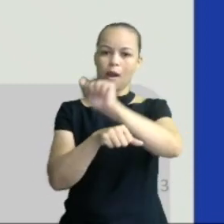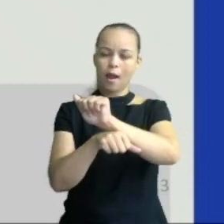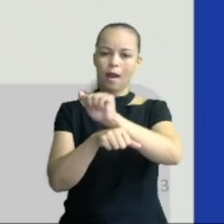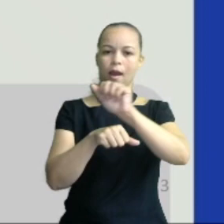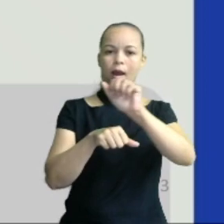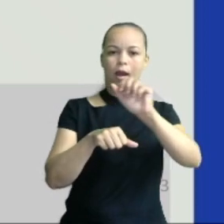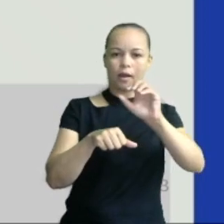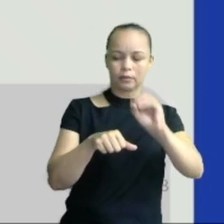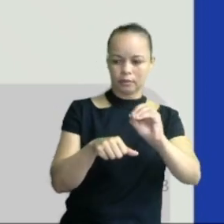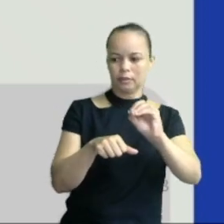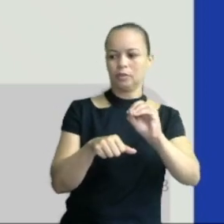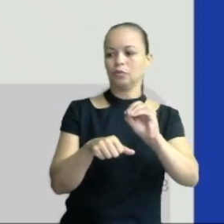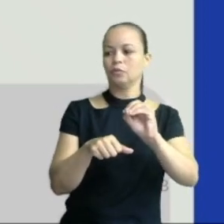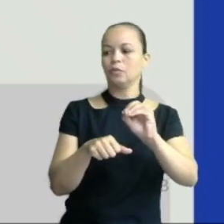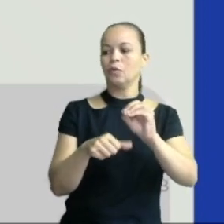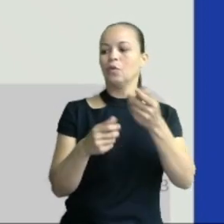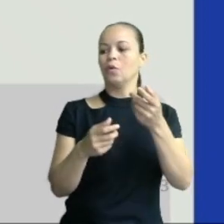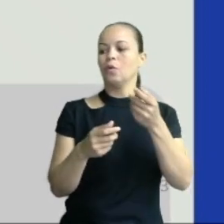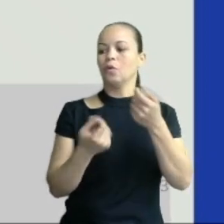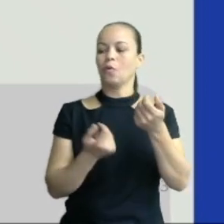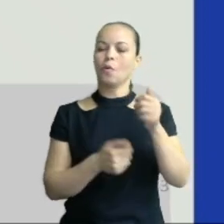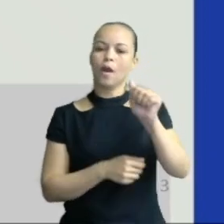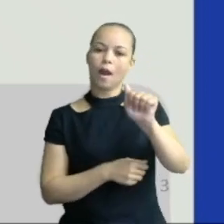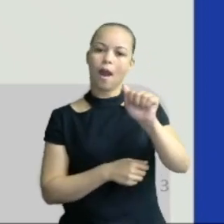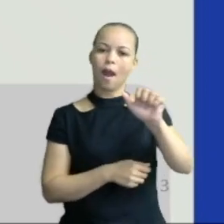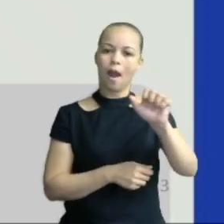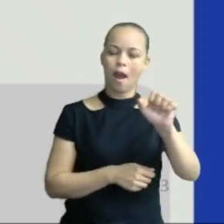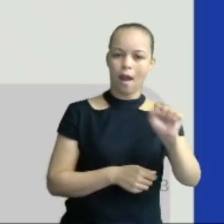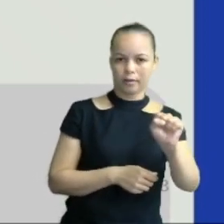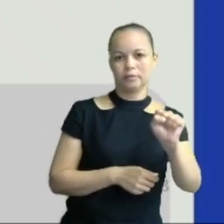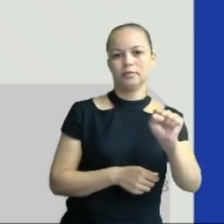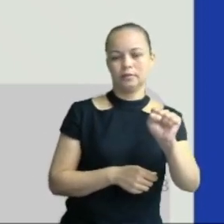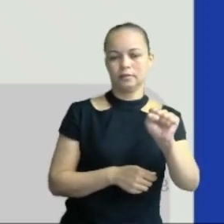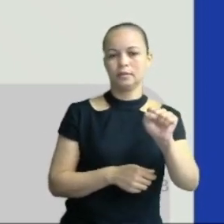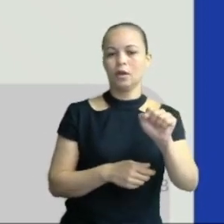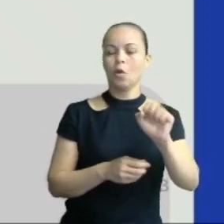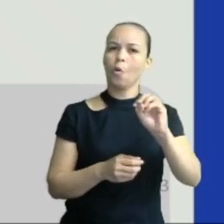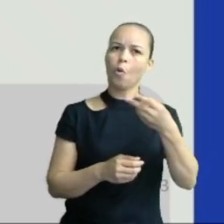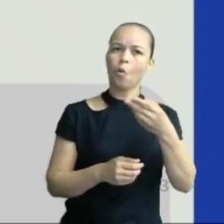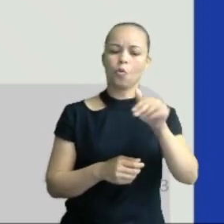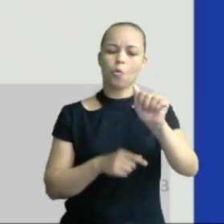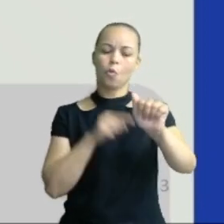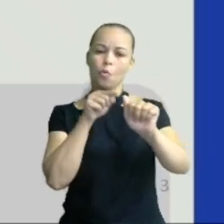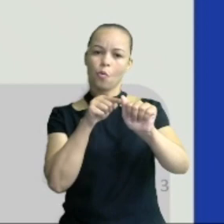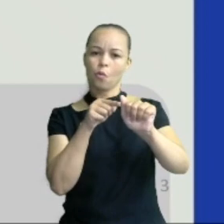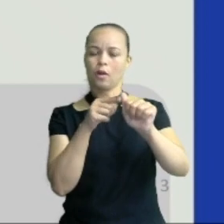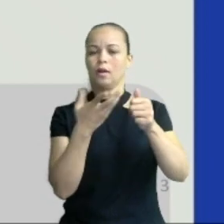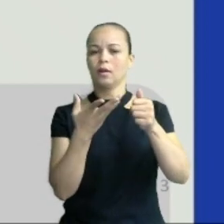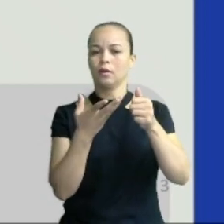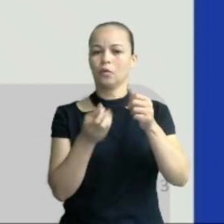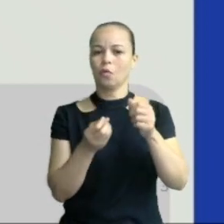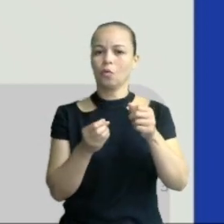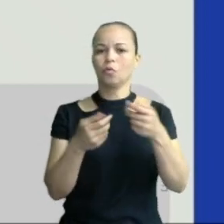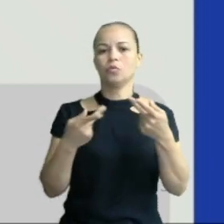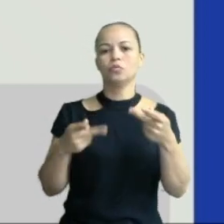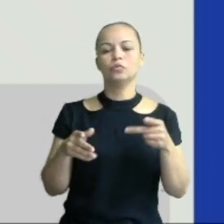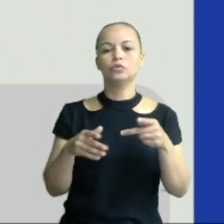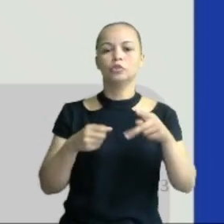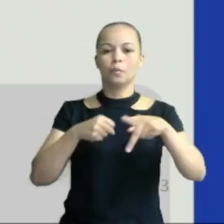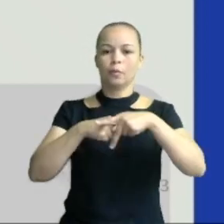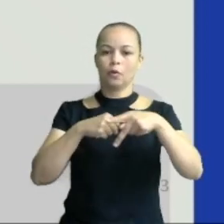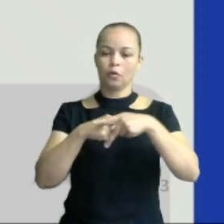definido a ou as, ou com a inicial dos pronomes demonstrativos, como